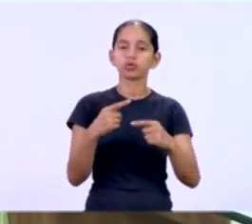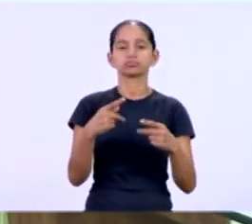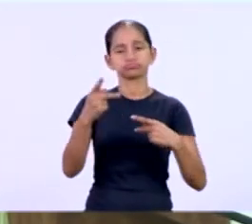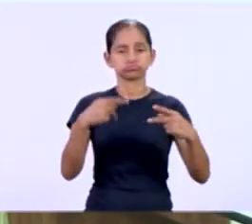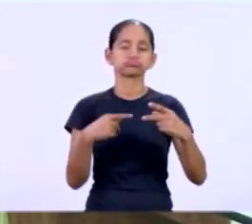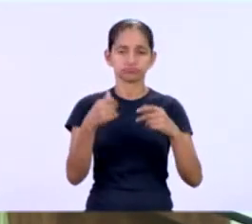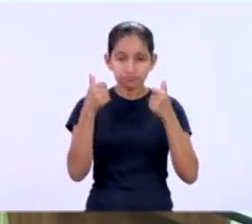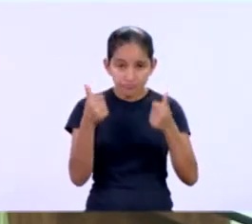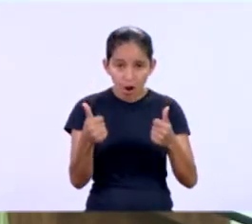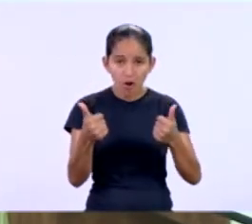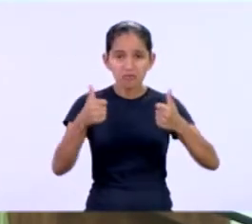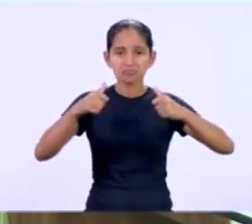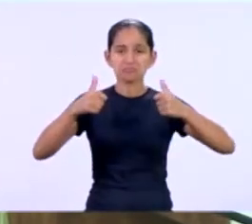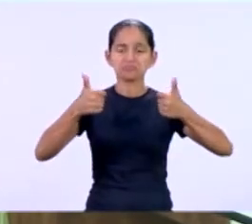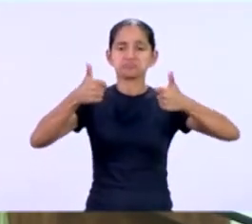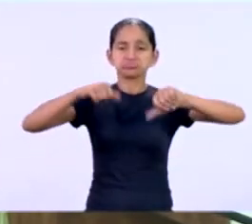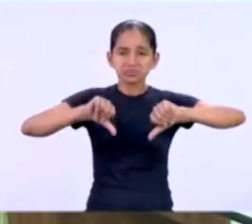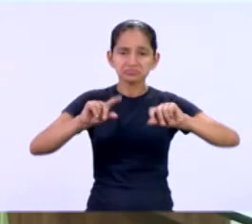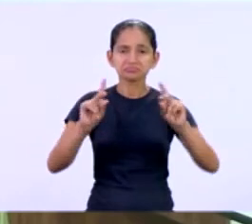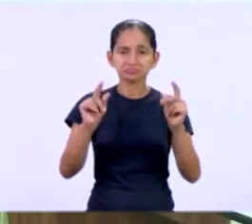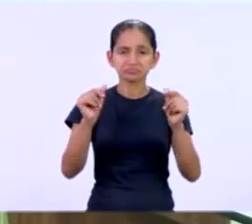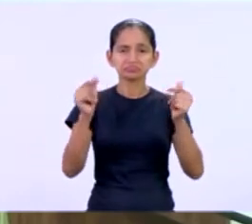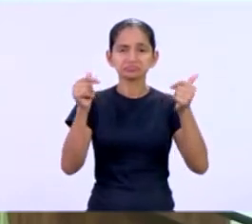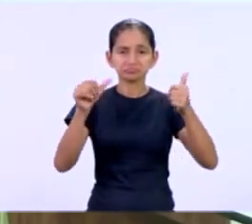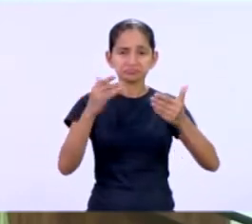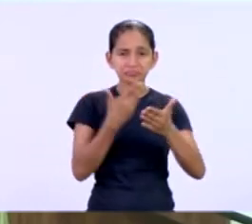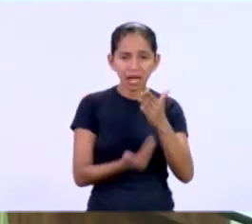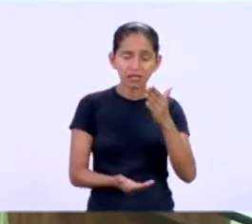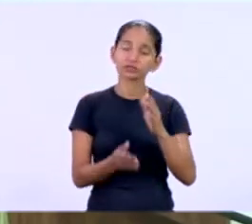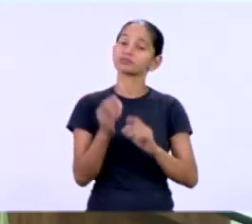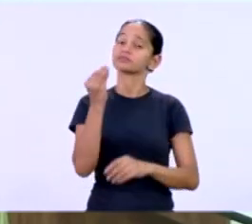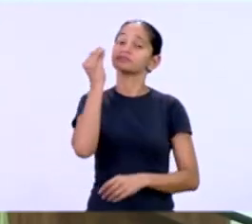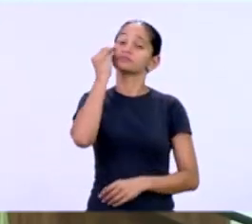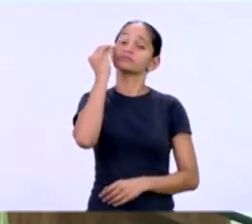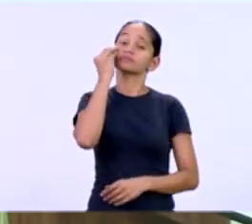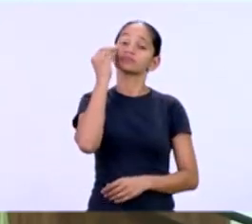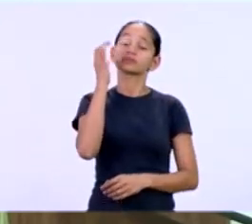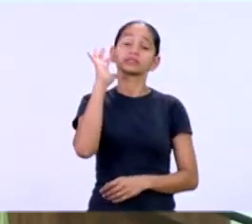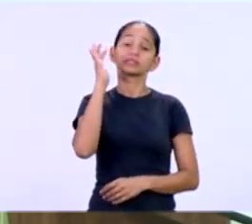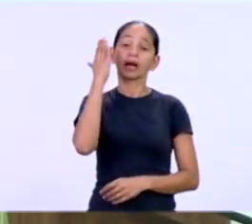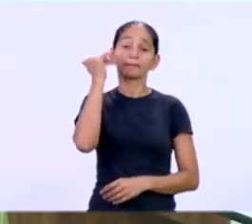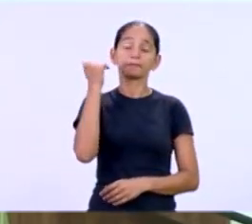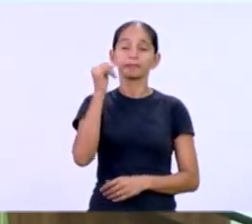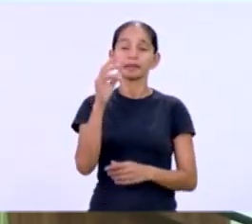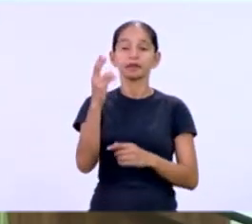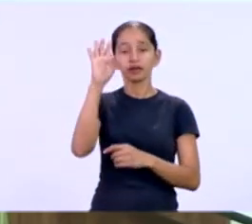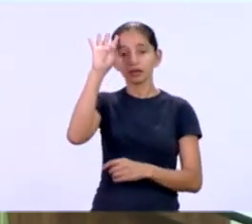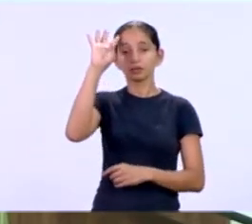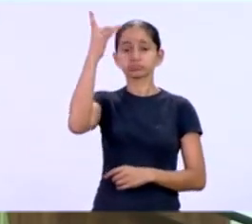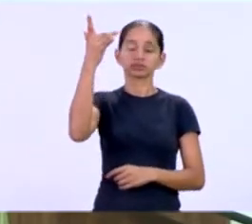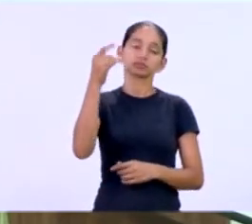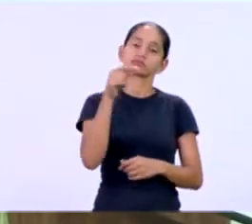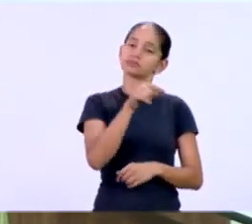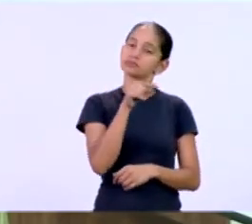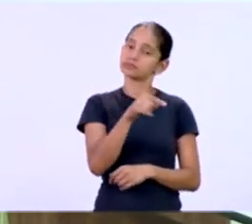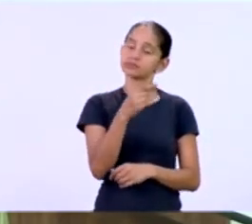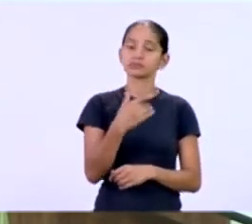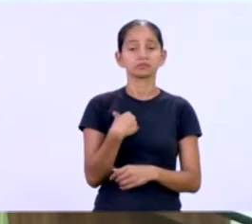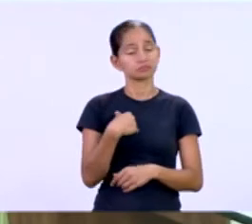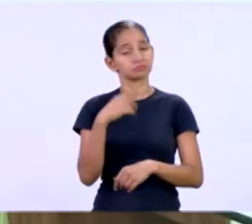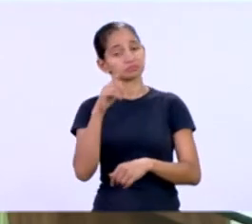estar. Também, como foi falado aqui, é uma importante fonte de dados para a tomada de decisão do proprietário ou do